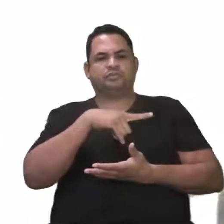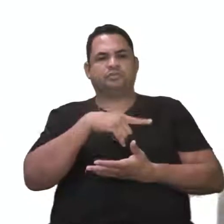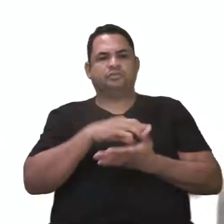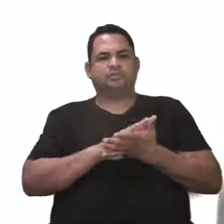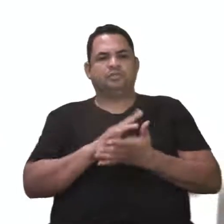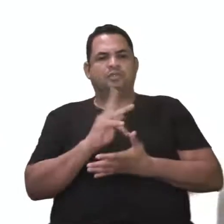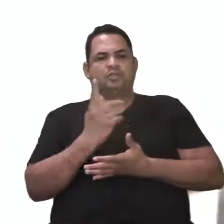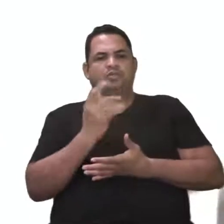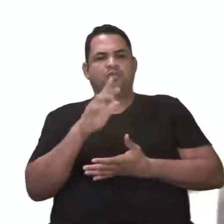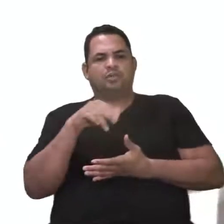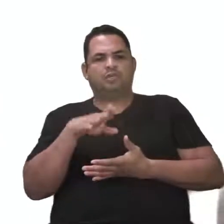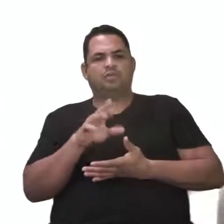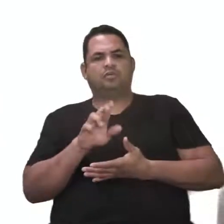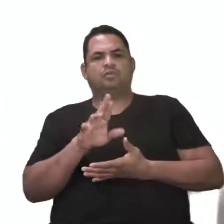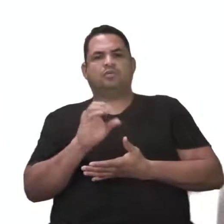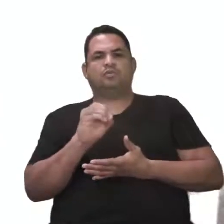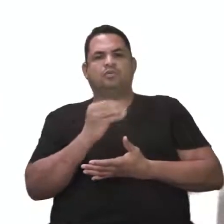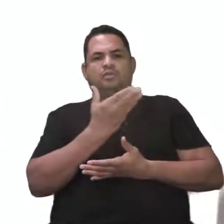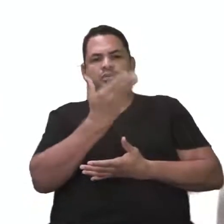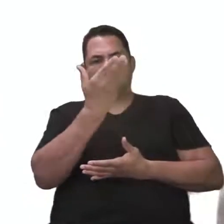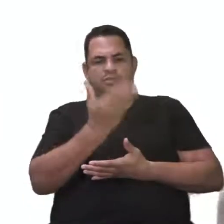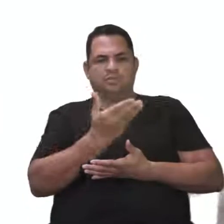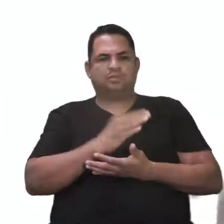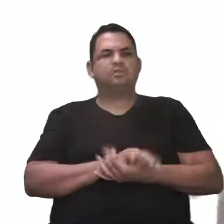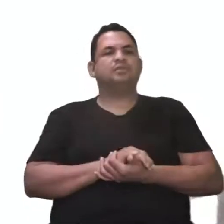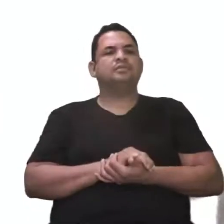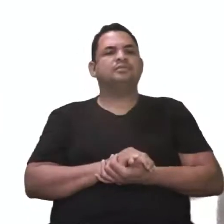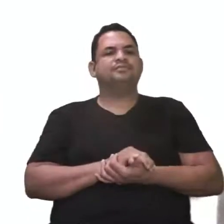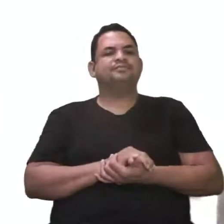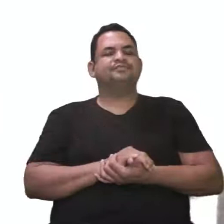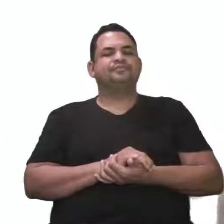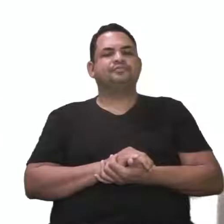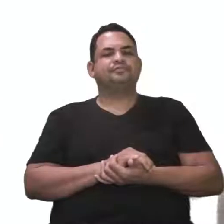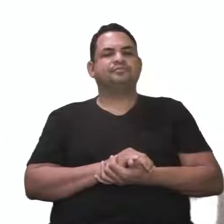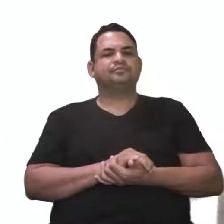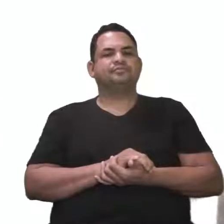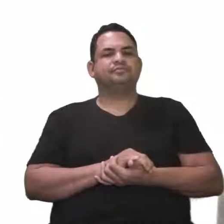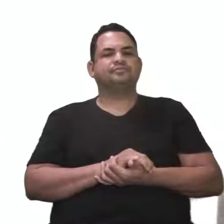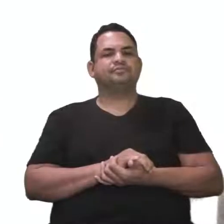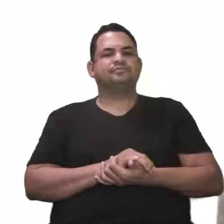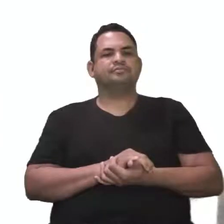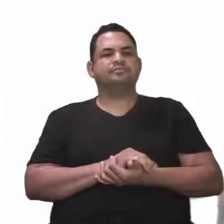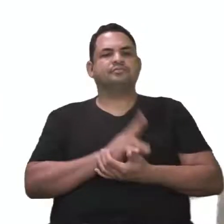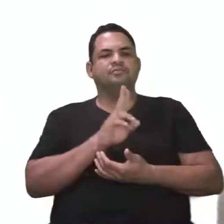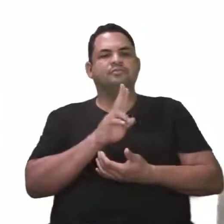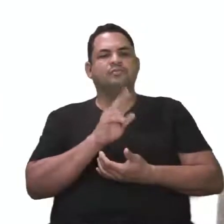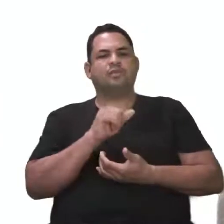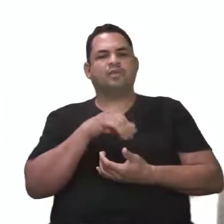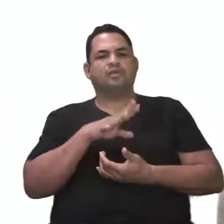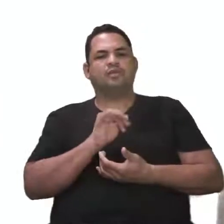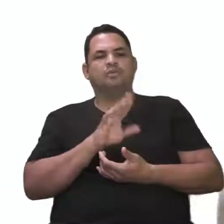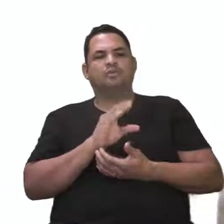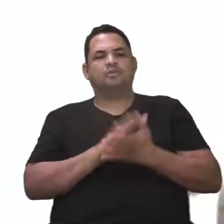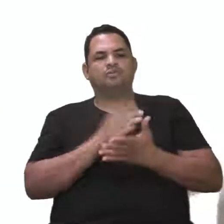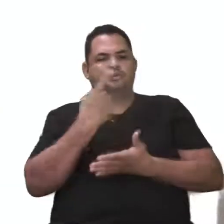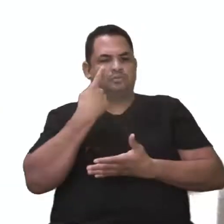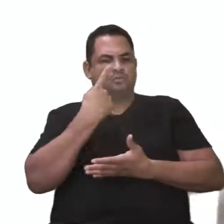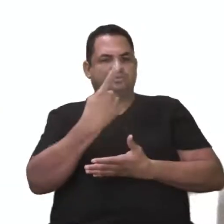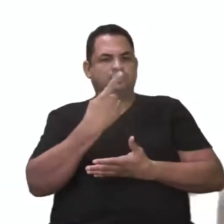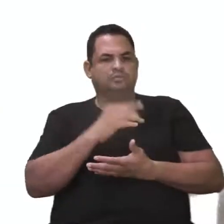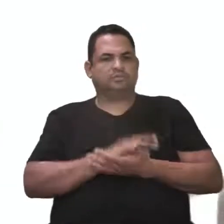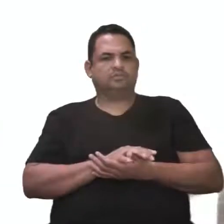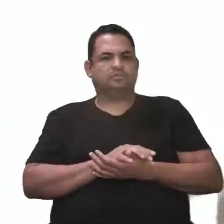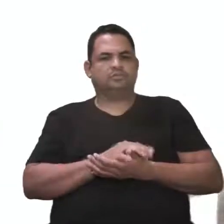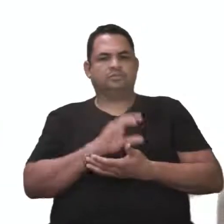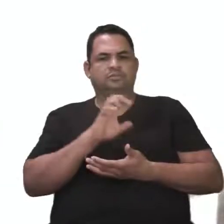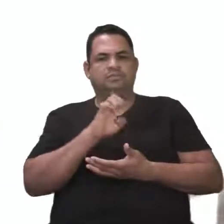úmero, ó o úmero, olha o úmero, cadê o úmero? Aqui. olha o húmero, tá vendo? Olha